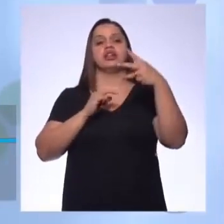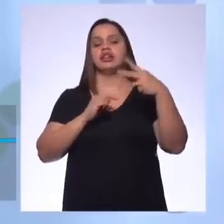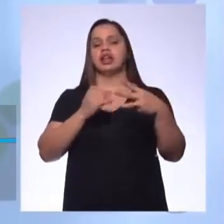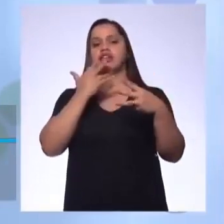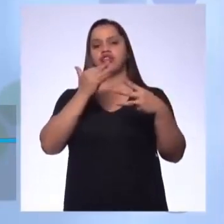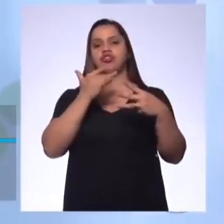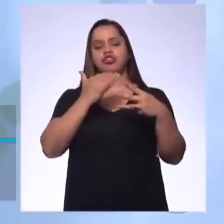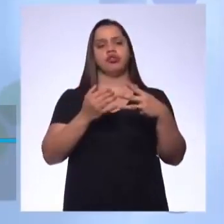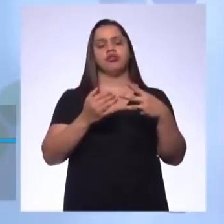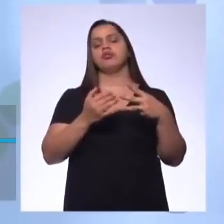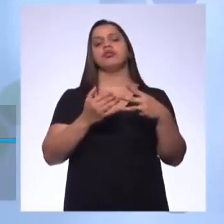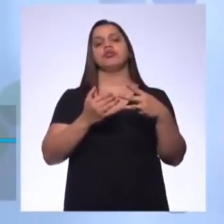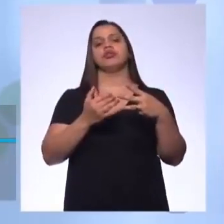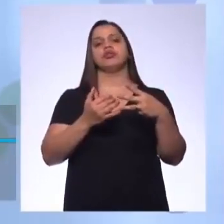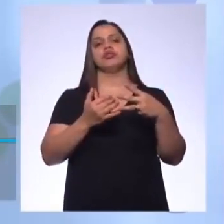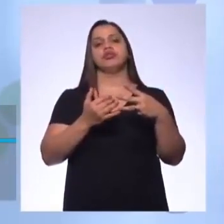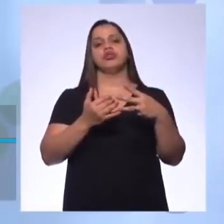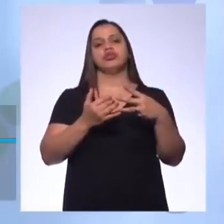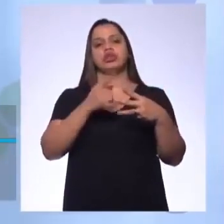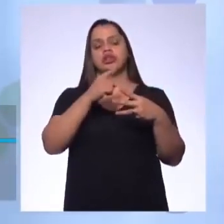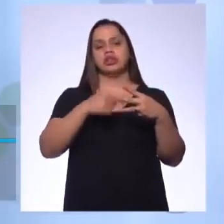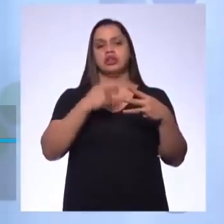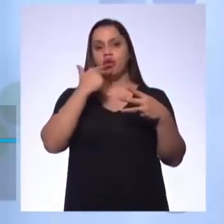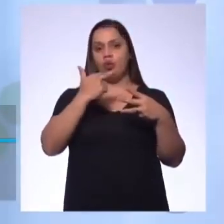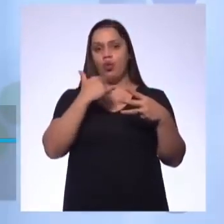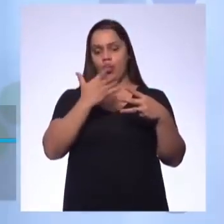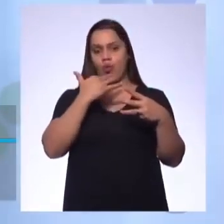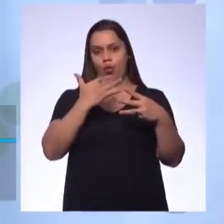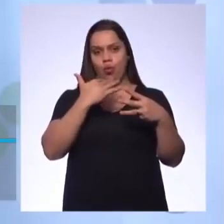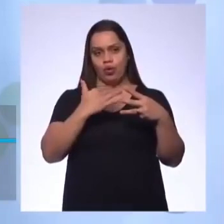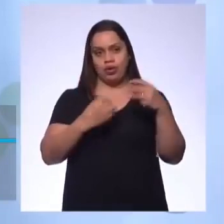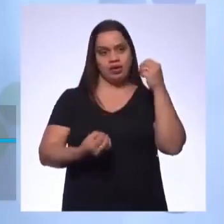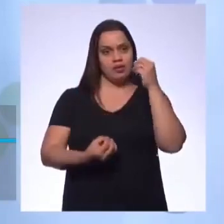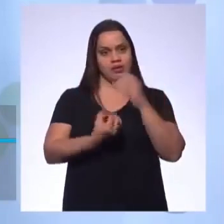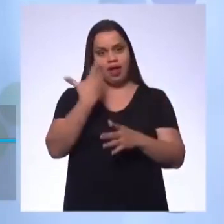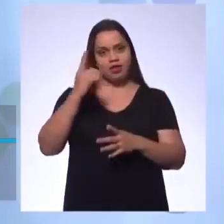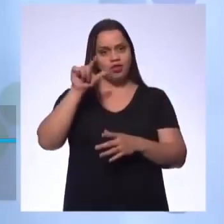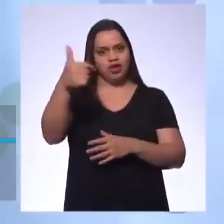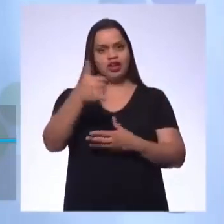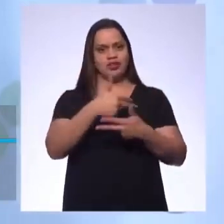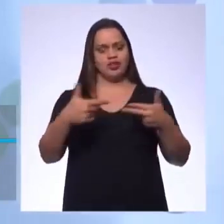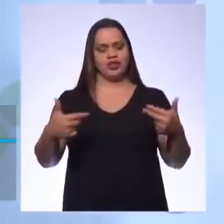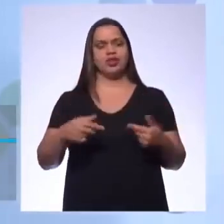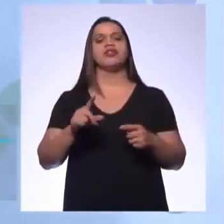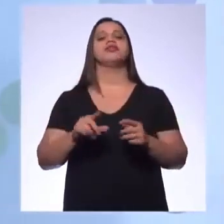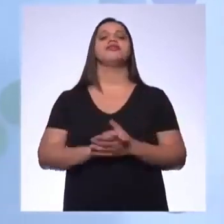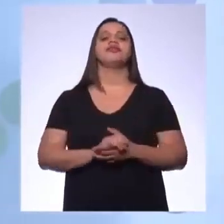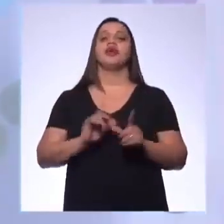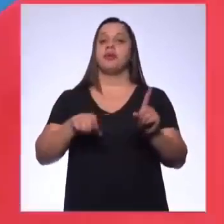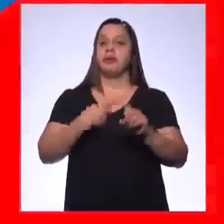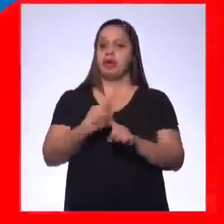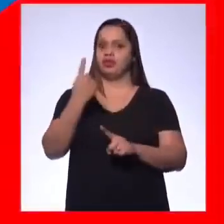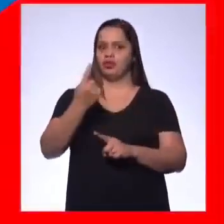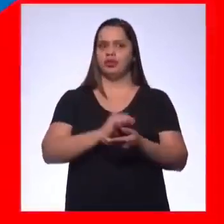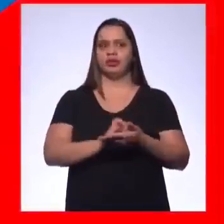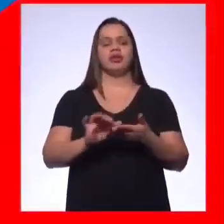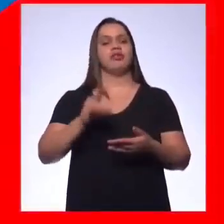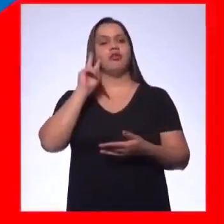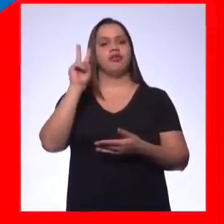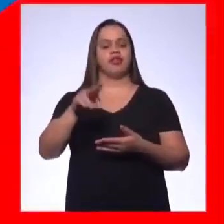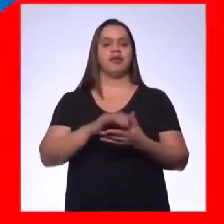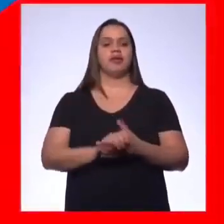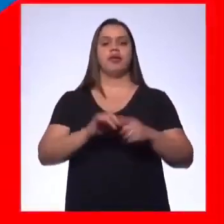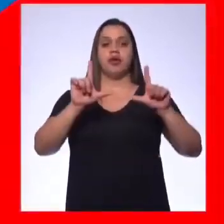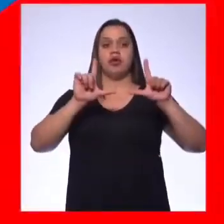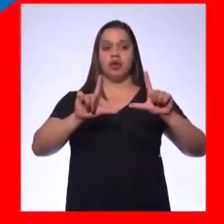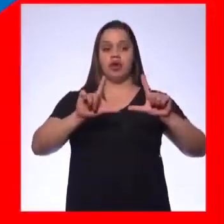cor para inventar o resto. Não é sensacional isso? Isso é sensacional. Vamos fazer mais um. Olha para o centro dessa figura. Ó, olha